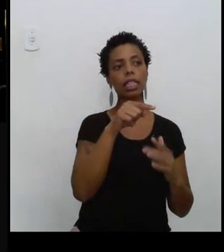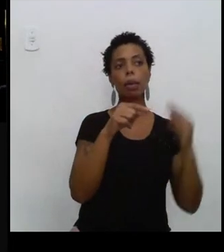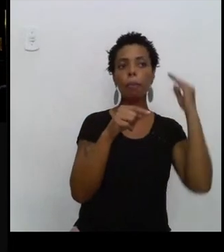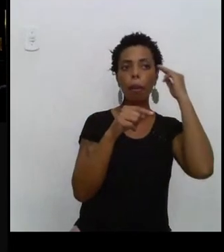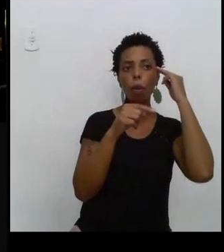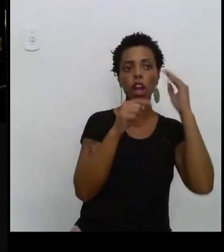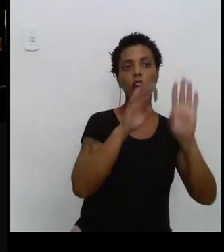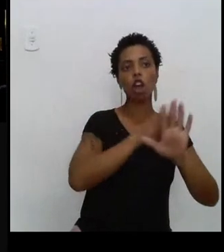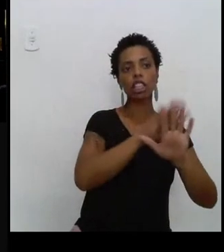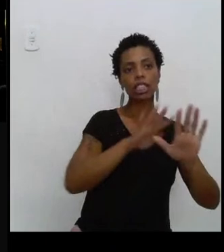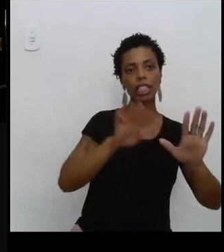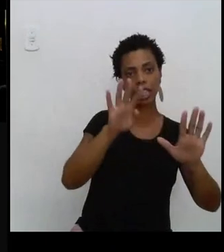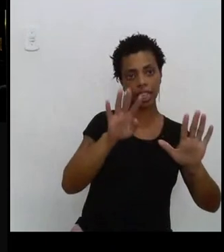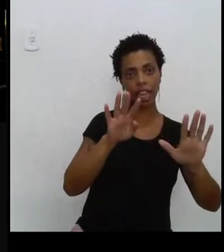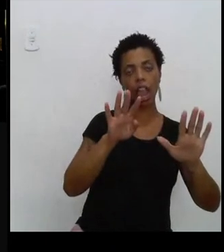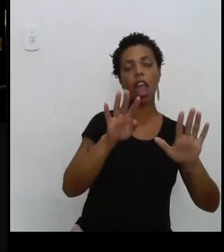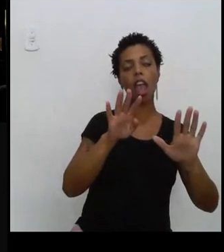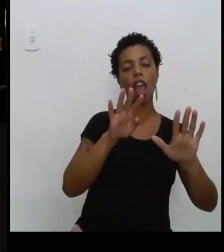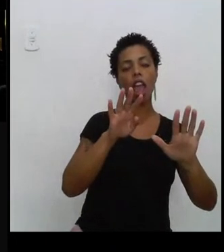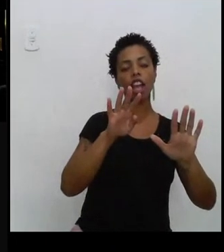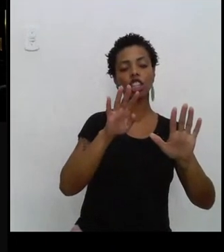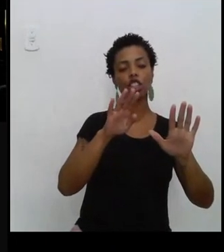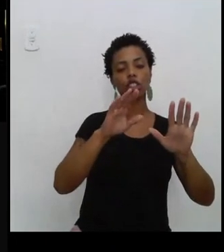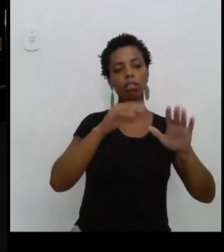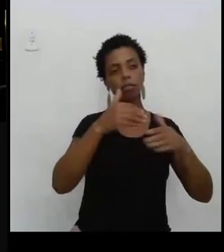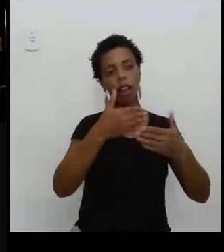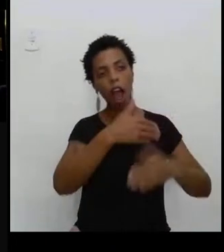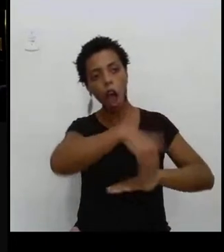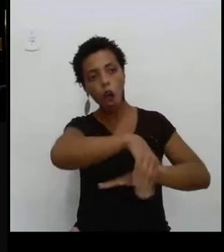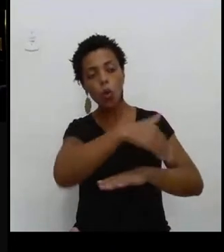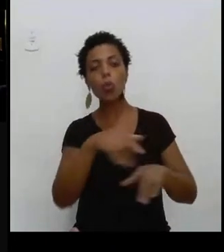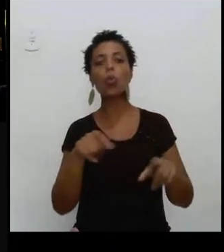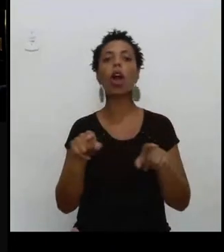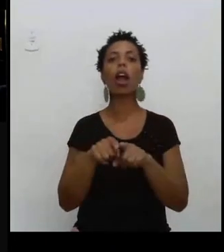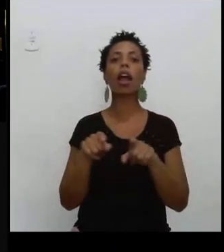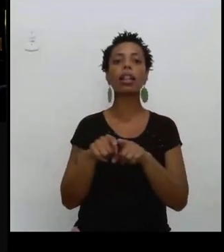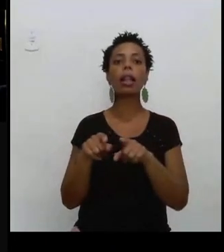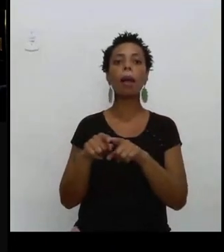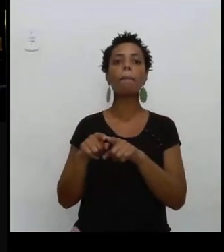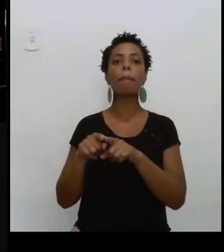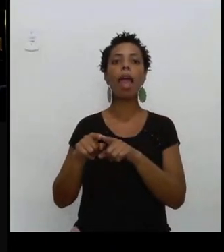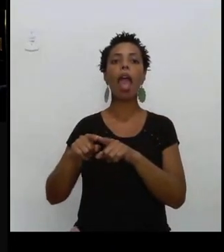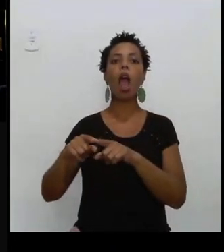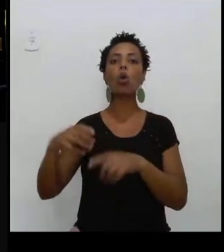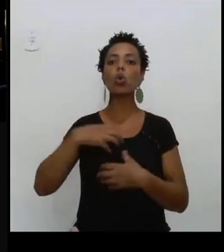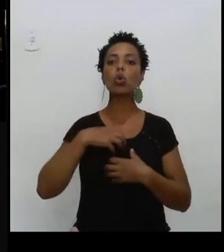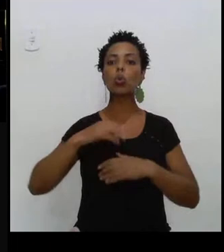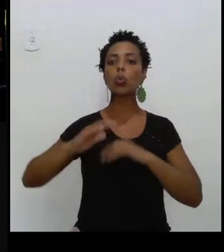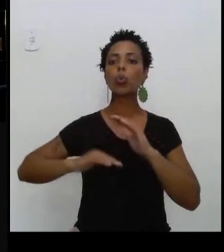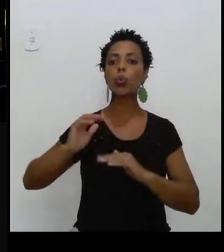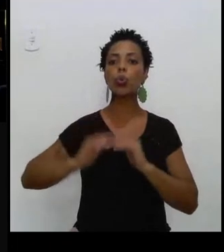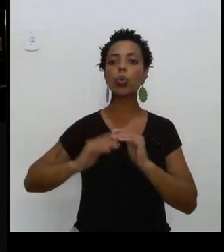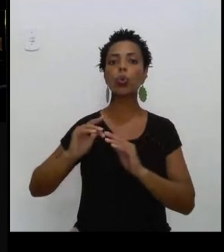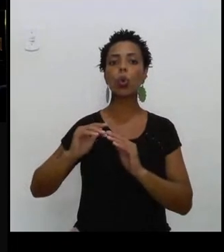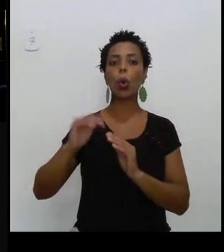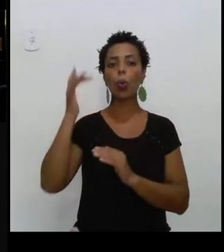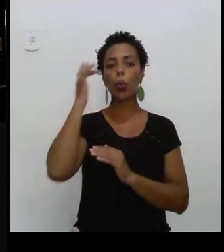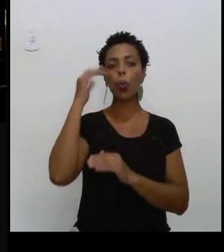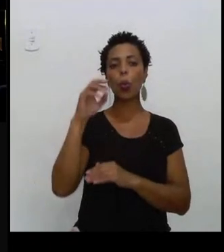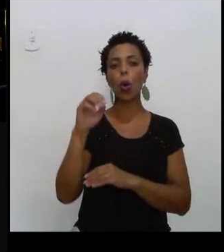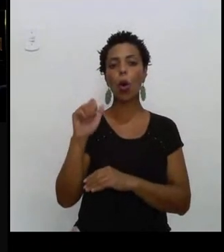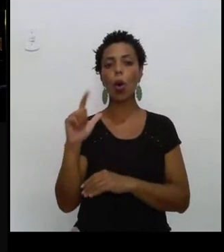práticas moralistas nos anos 70 no Chile como Obrigada Ramona para ou de grupos como o colectivo